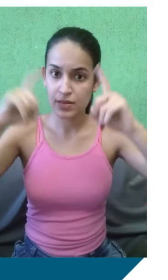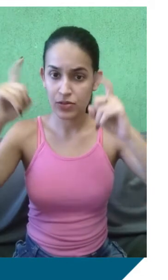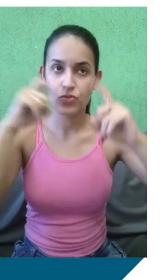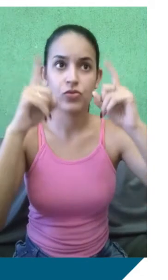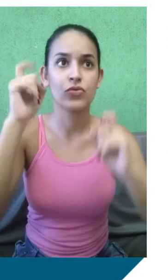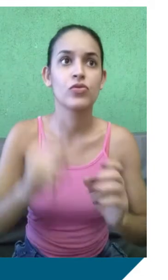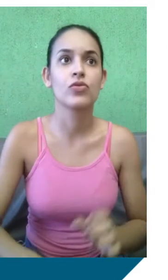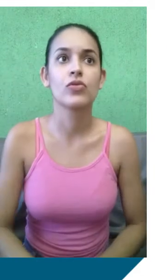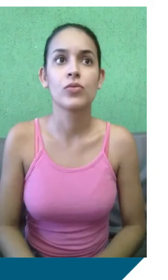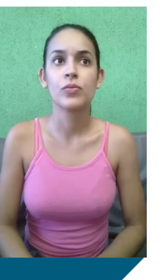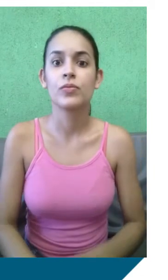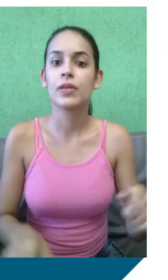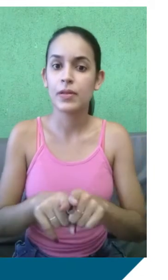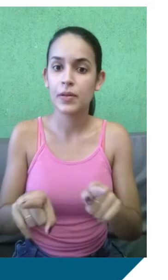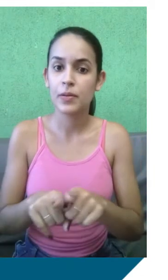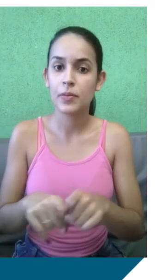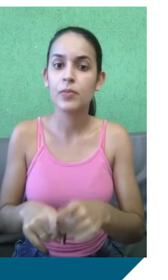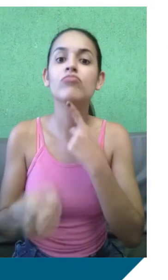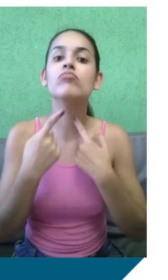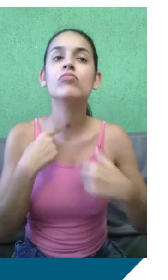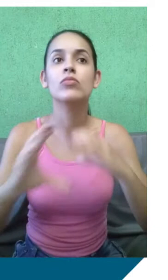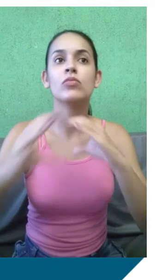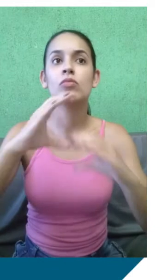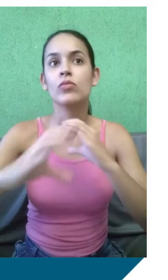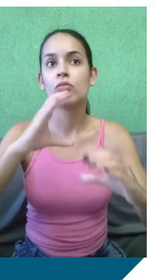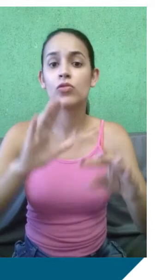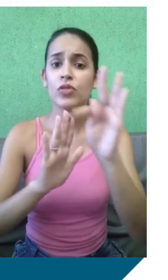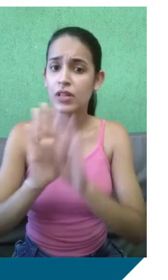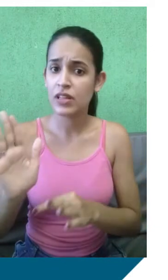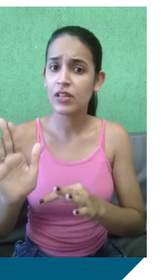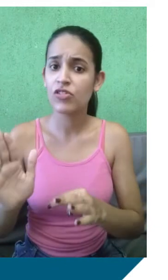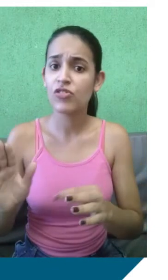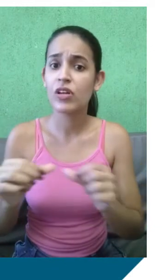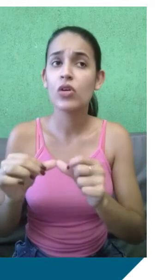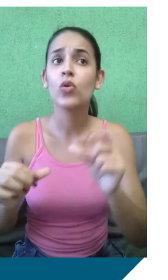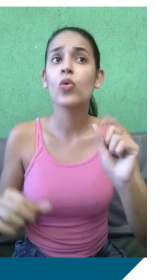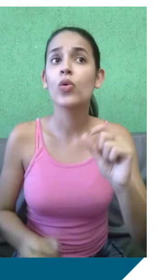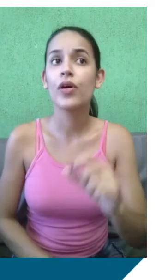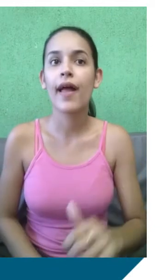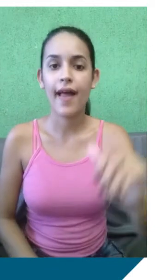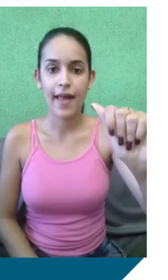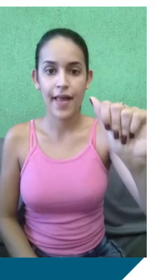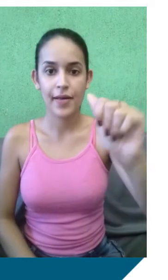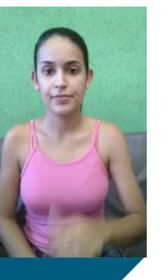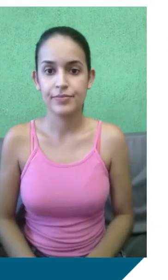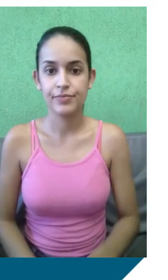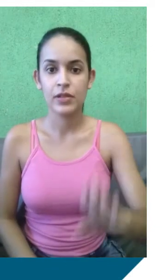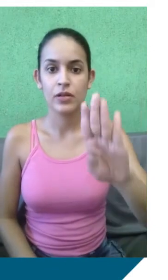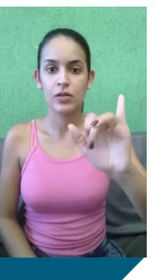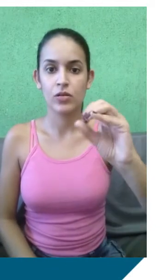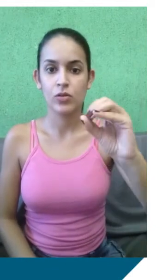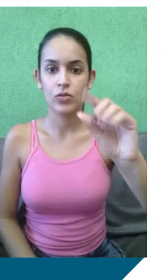suas intenções comunicativas. Esse texto enquadra-se no gênero, letra A, biografia, por